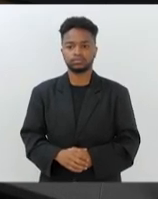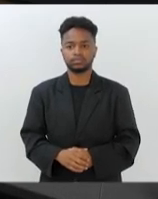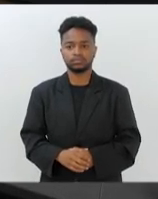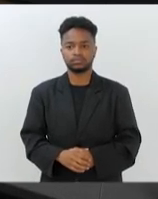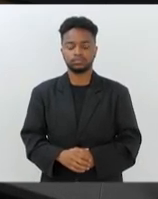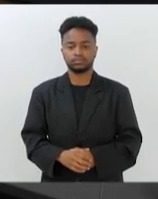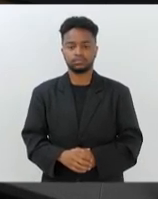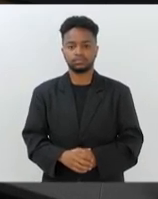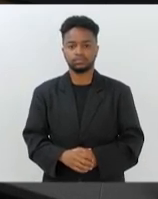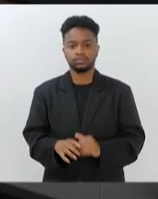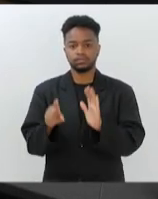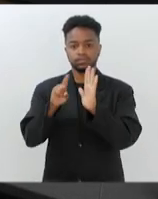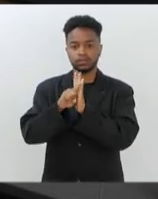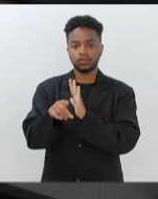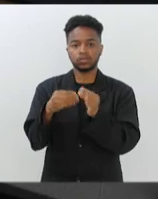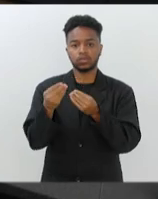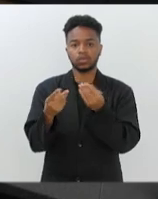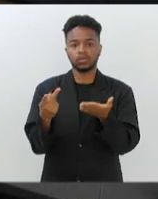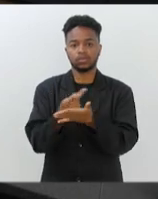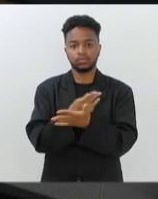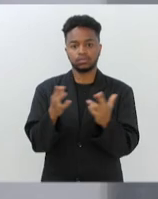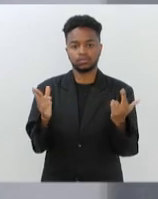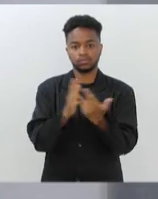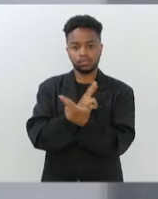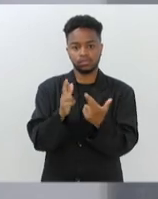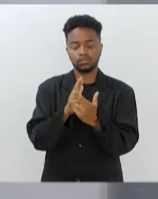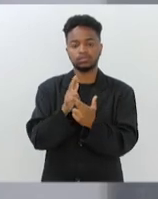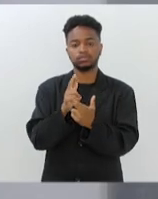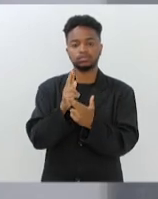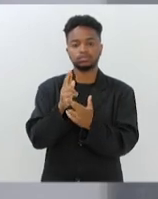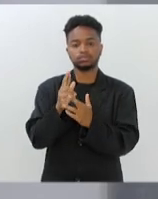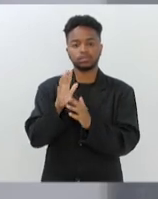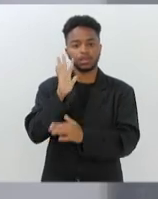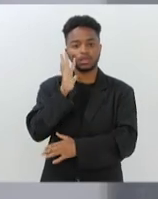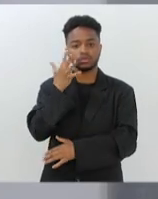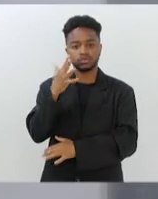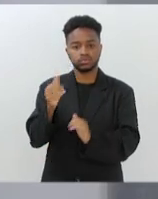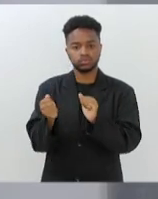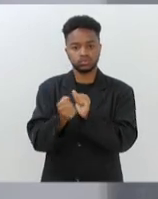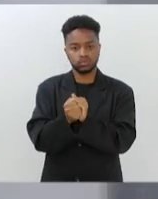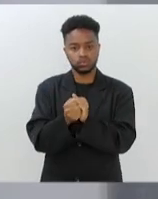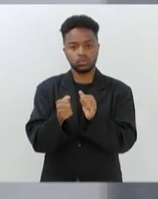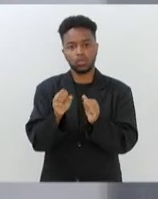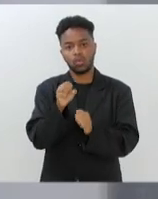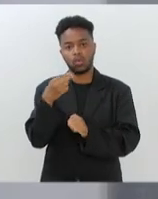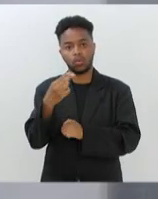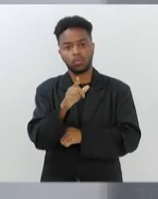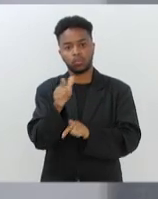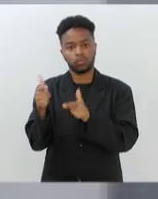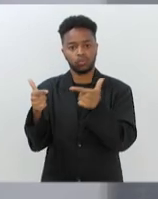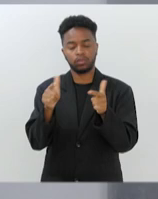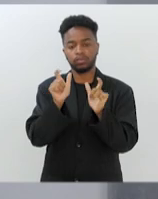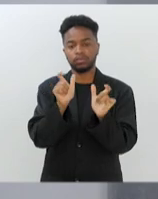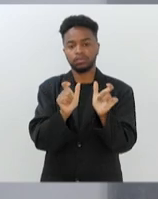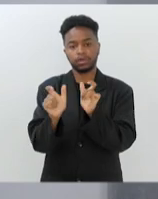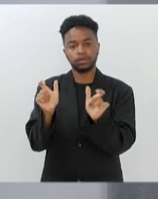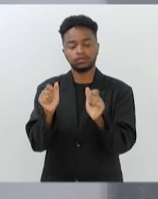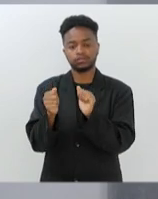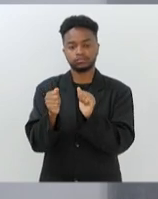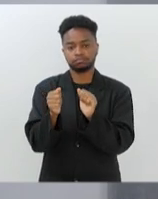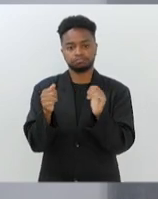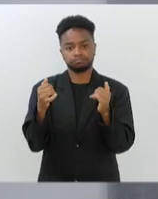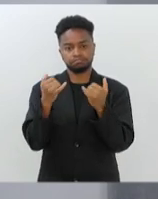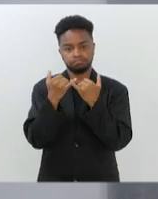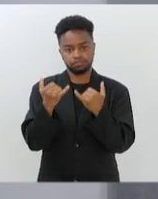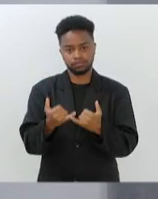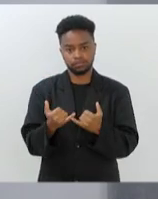questionar a relação das resoluções conjuntas ou outro termo equivalente entre as secretarias órgãos entidades